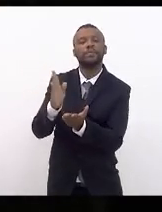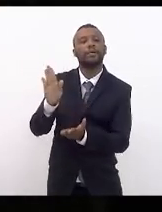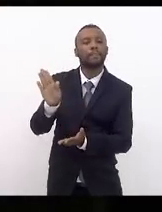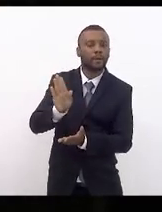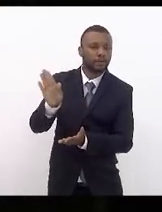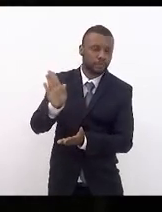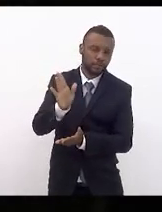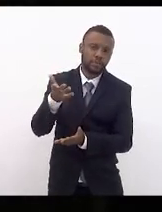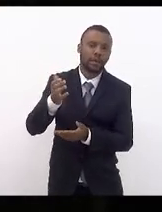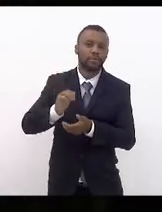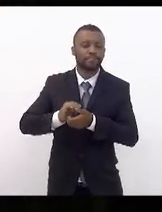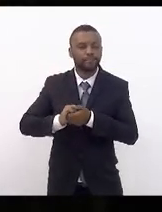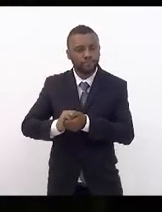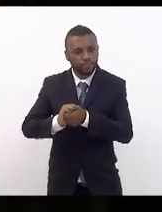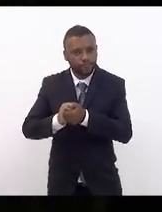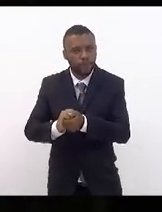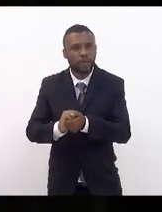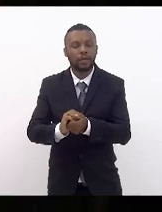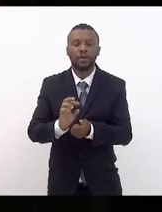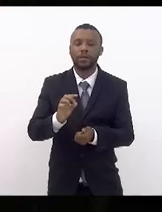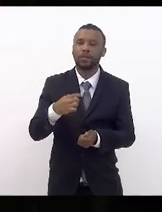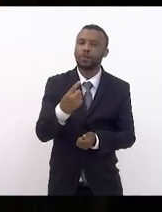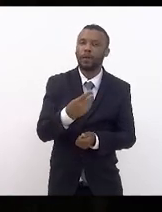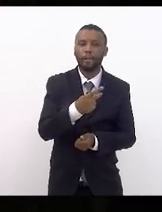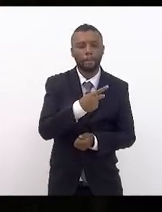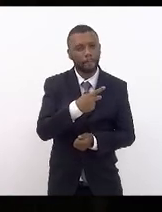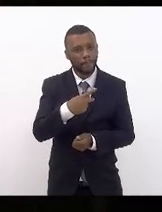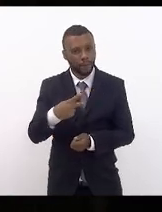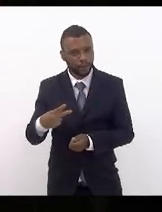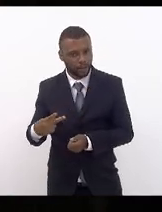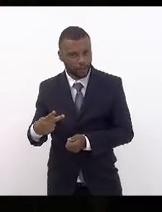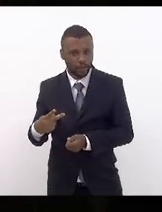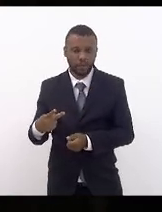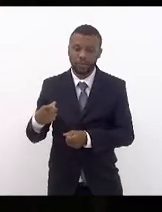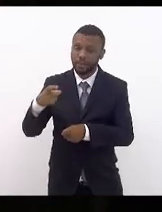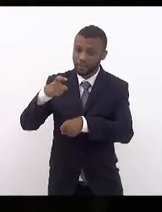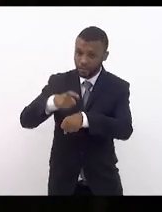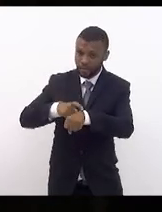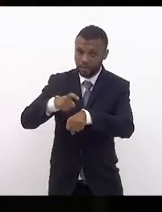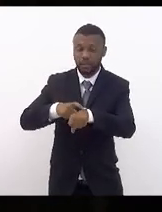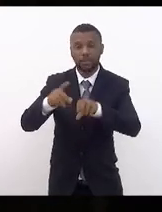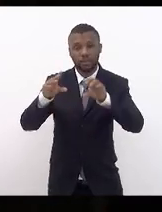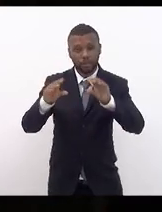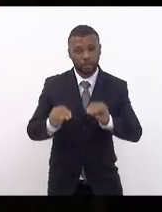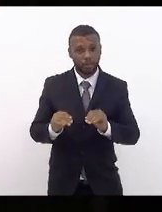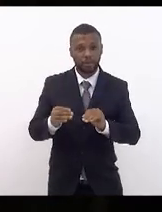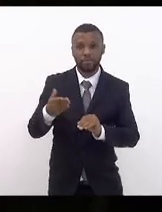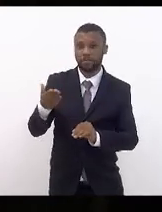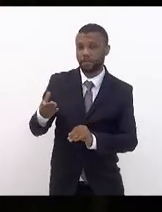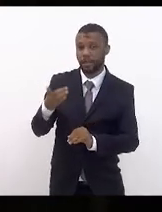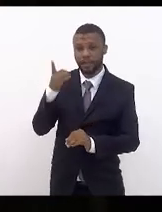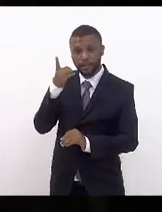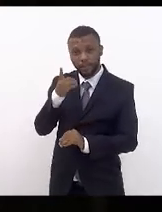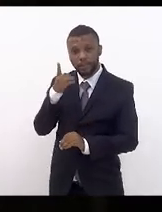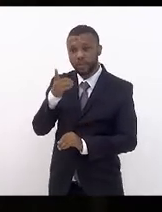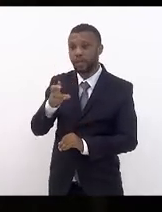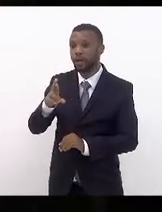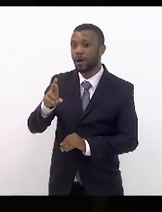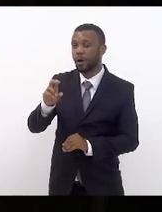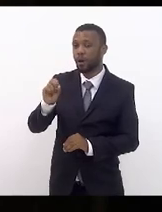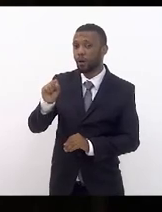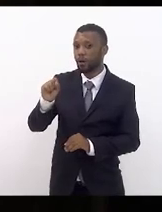cumprimentar a nossa presidente nesta noite, a deputada Rosane